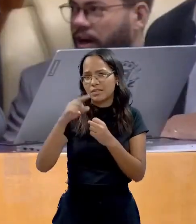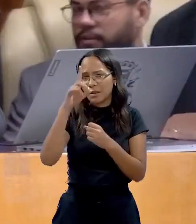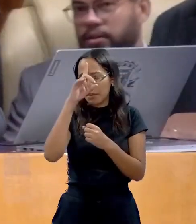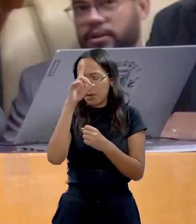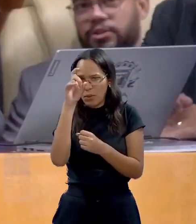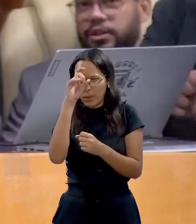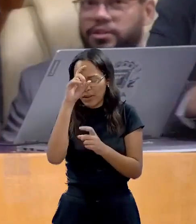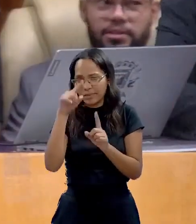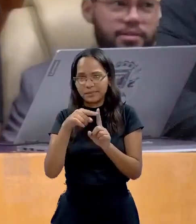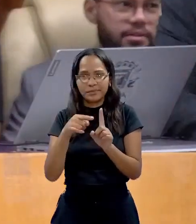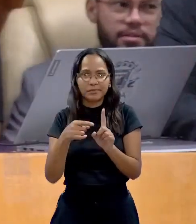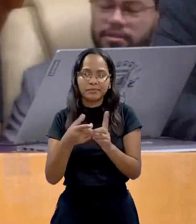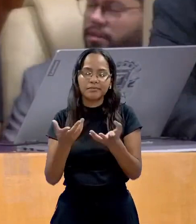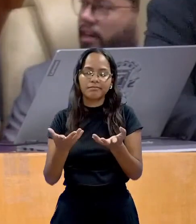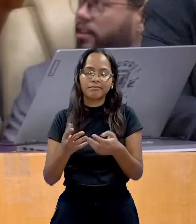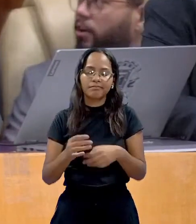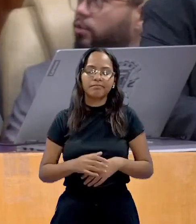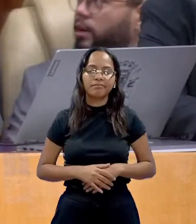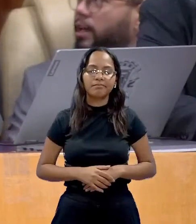Muito obrigado, Excelência.